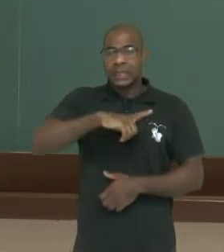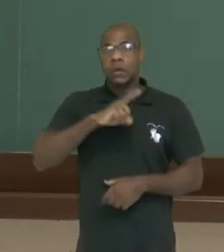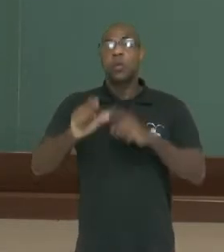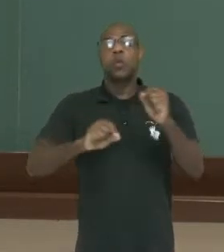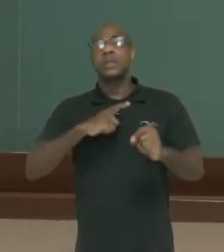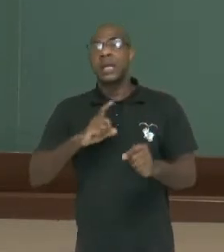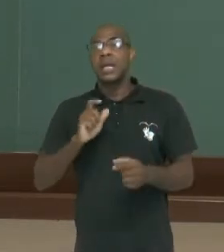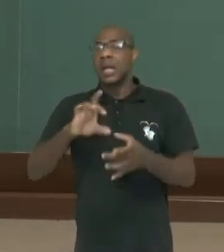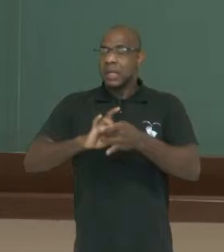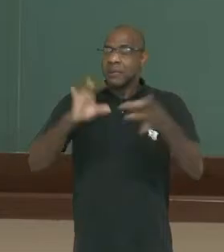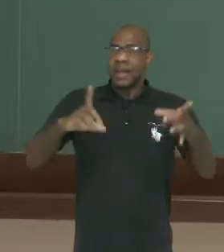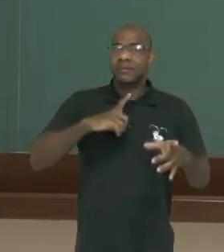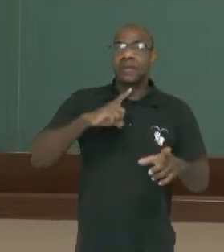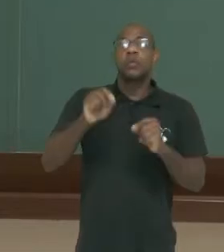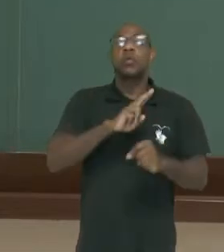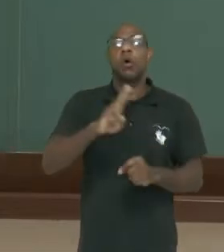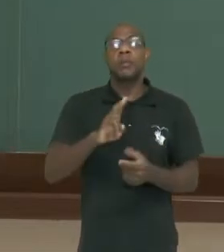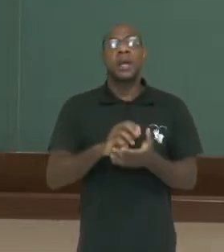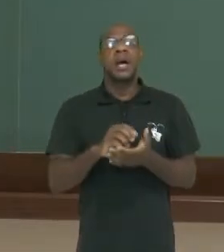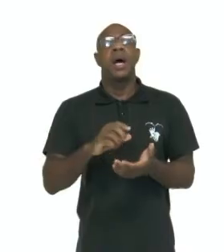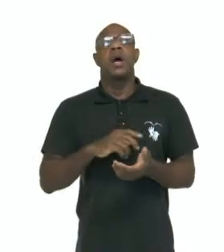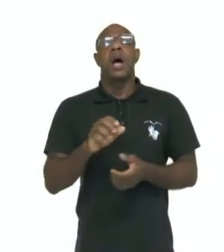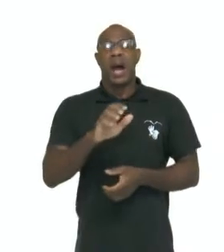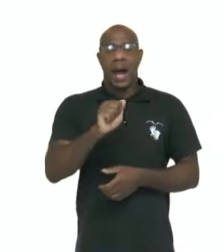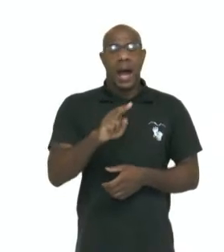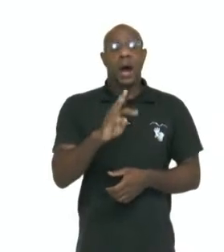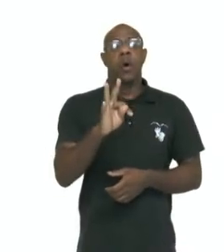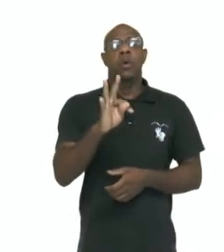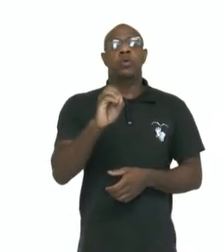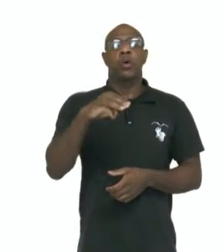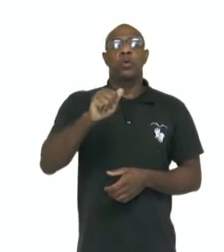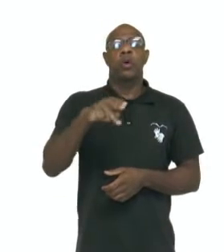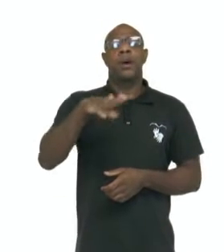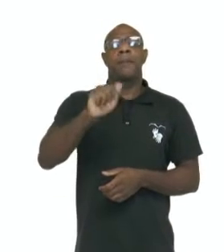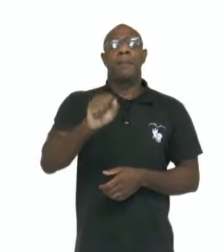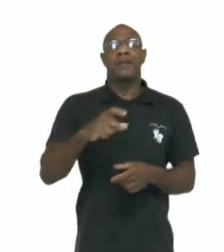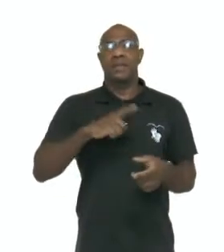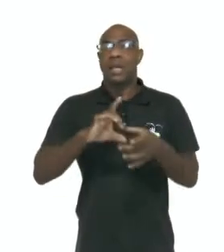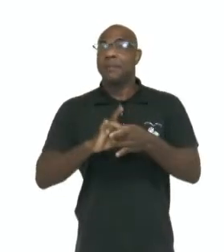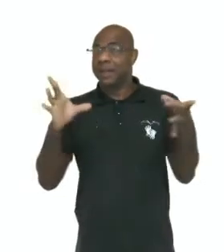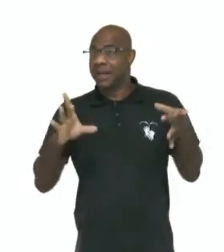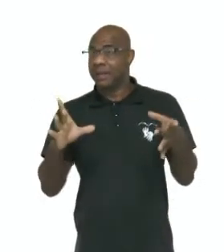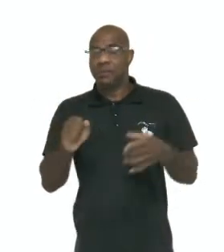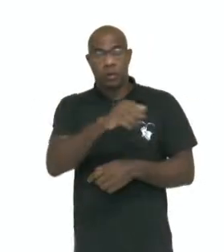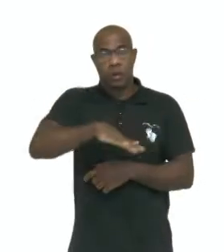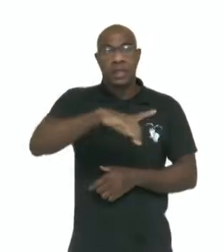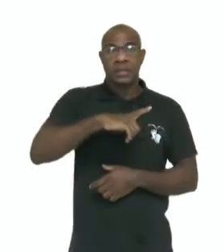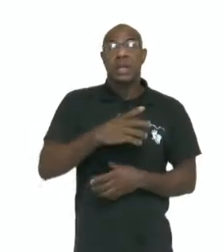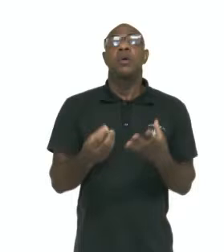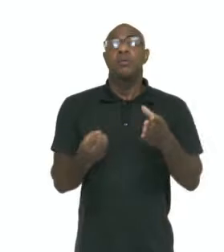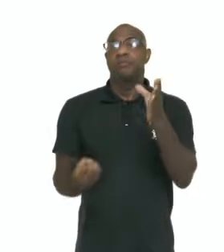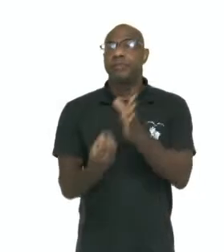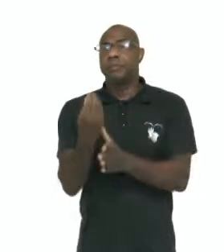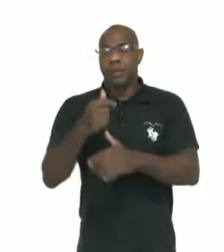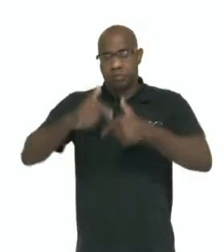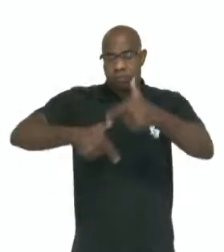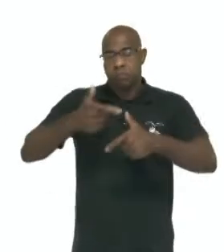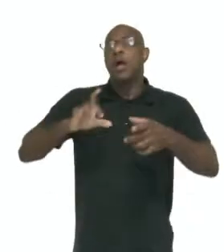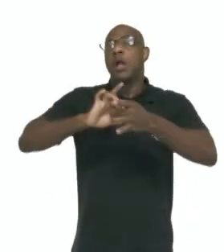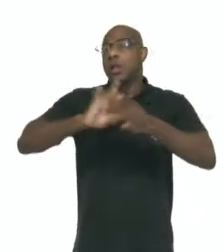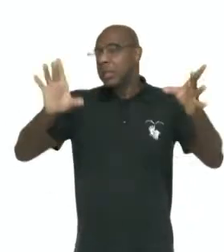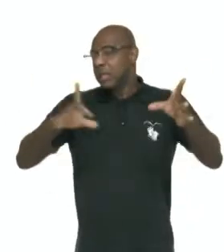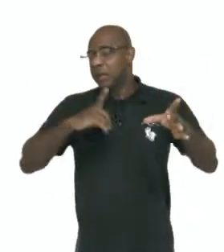certa autonomia, elas vão se chamar de regiões autônomas, onde ela tem um funcionamento da